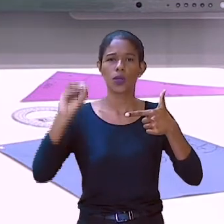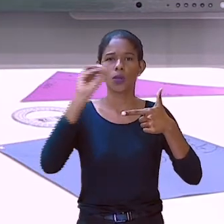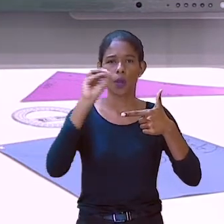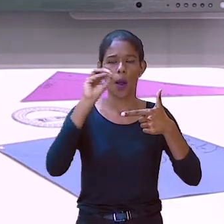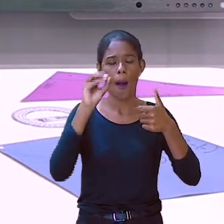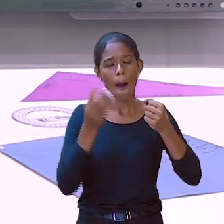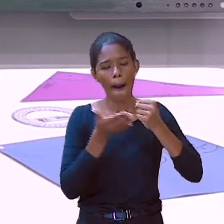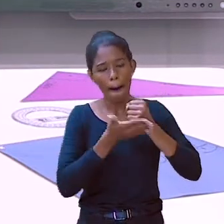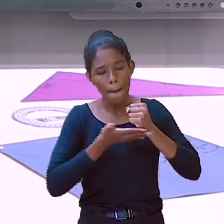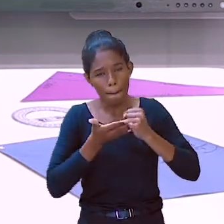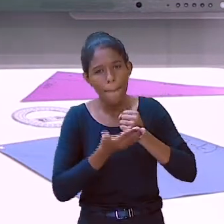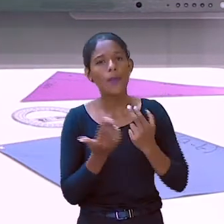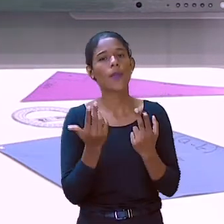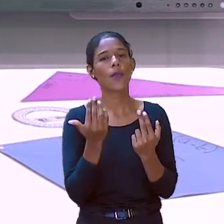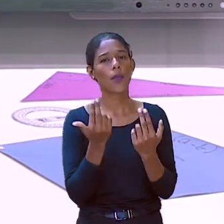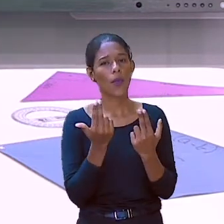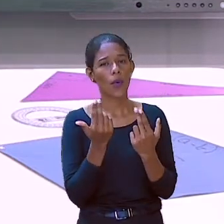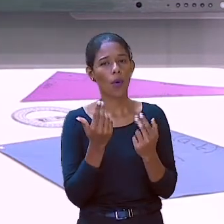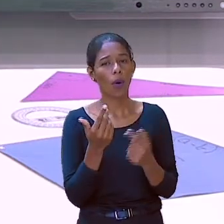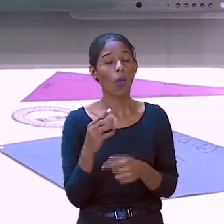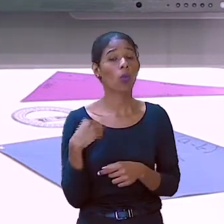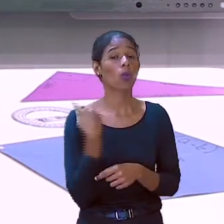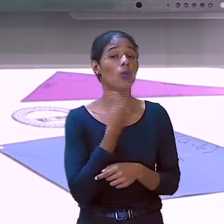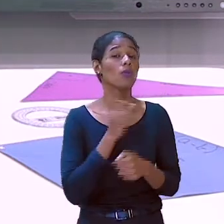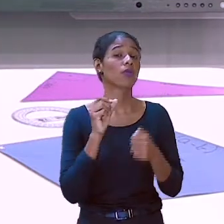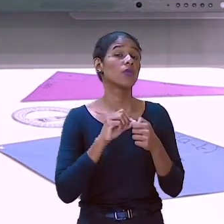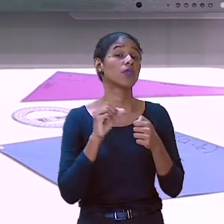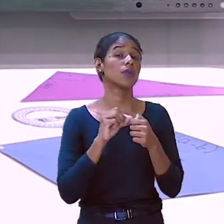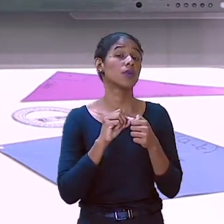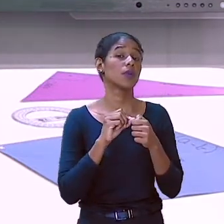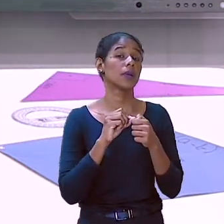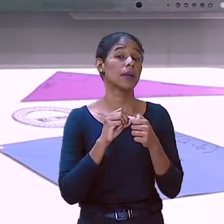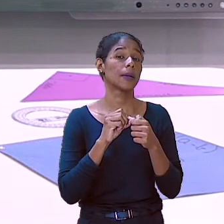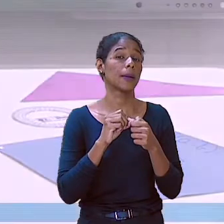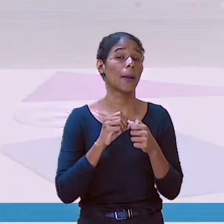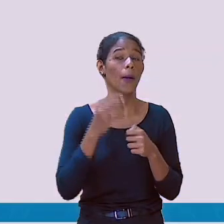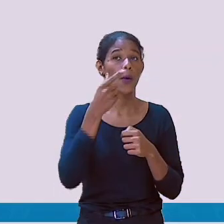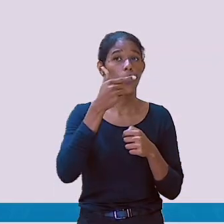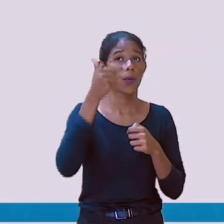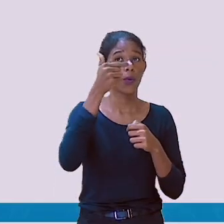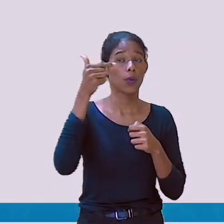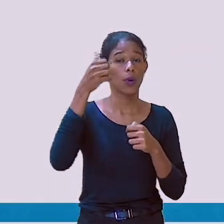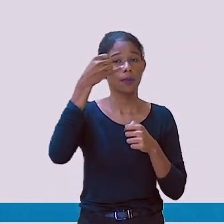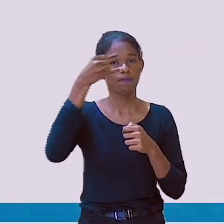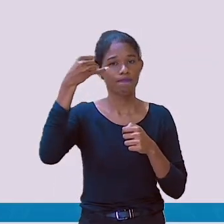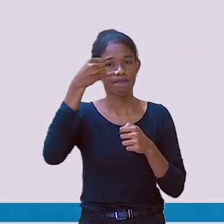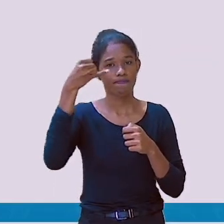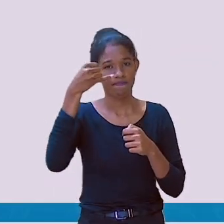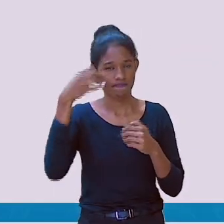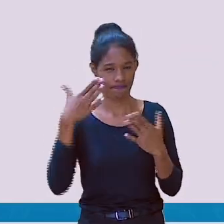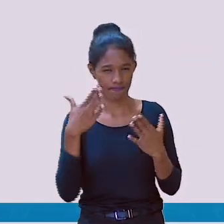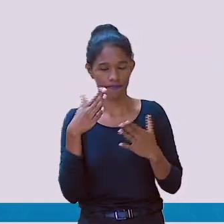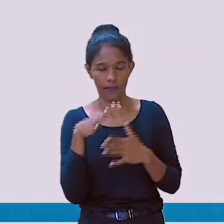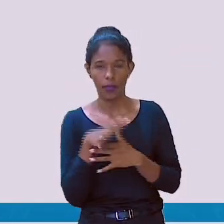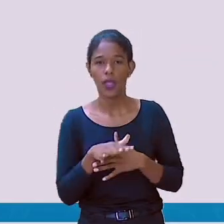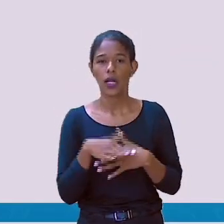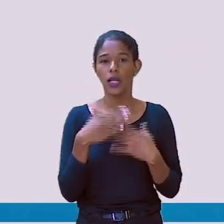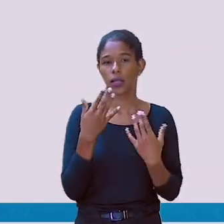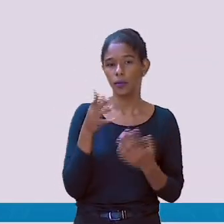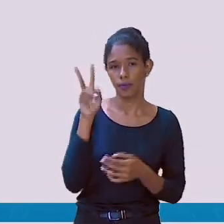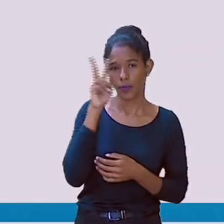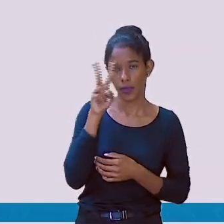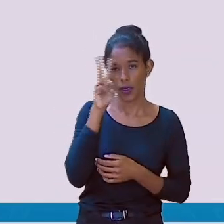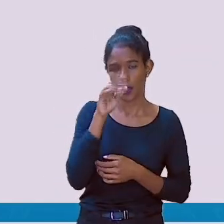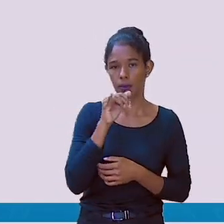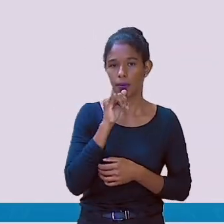são iguais, nós subtraímos os expoentes? Vejam, lembre-se que A elevado a